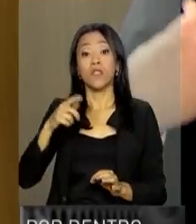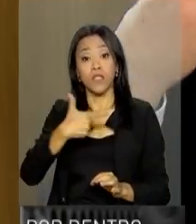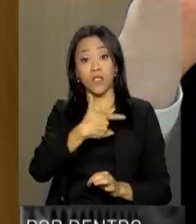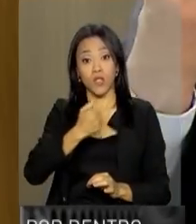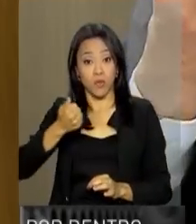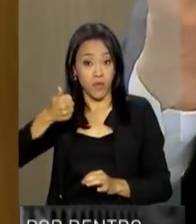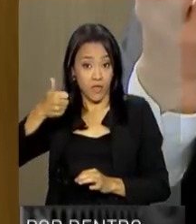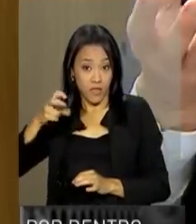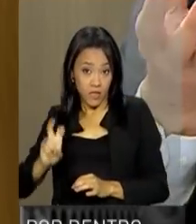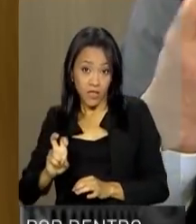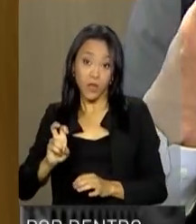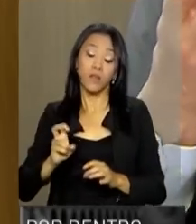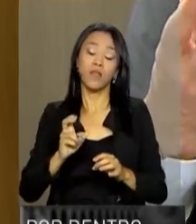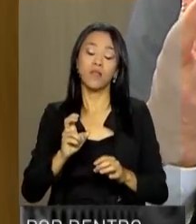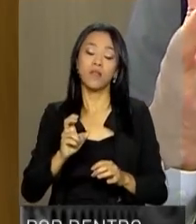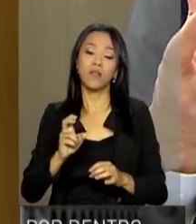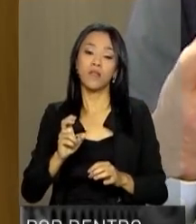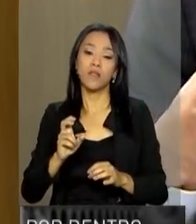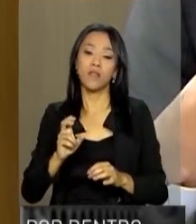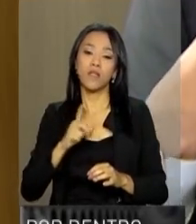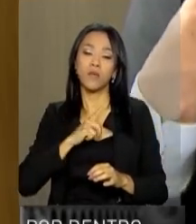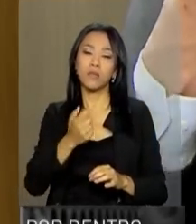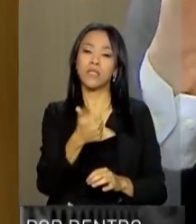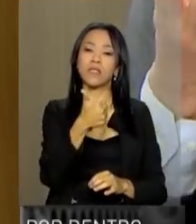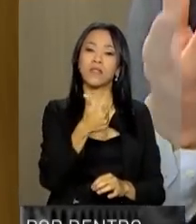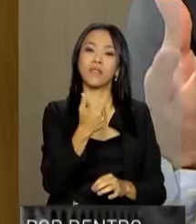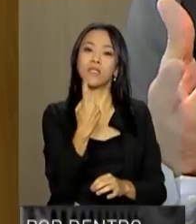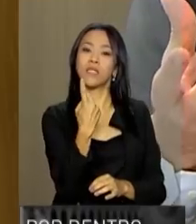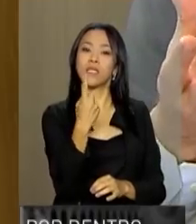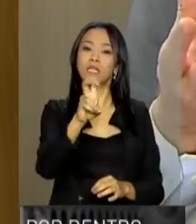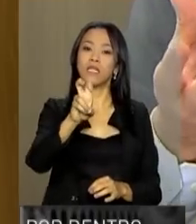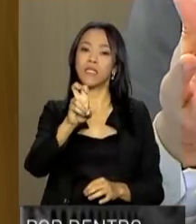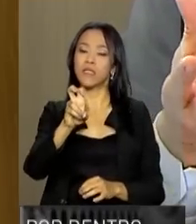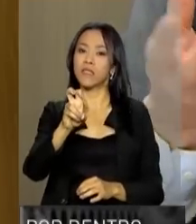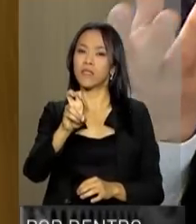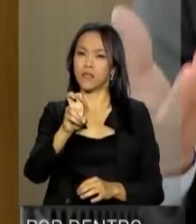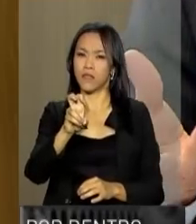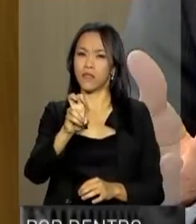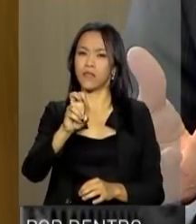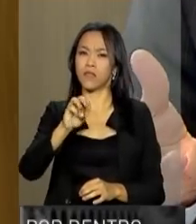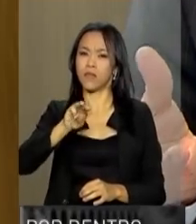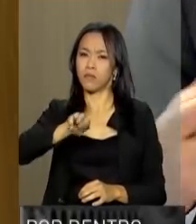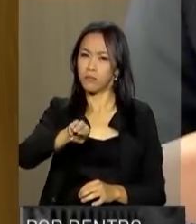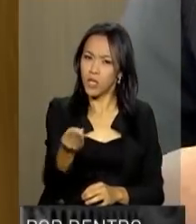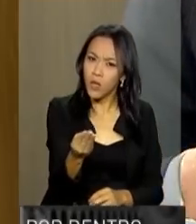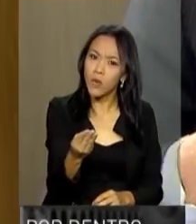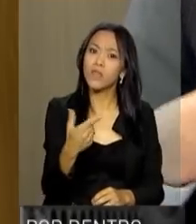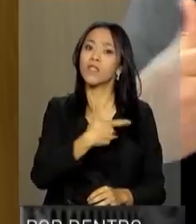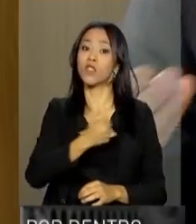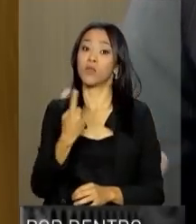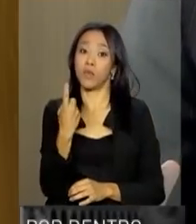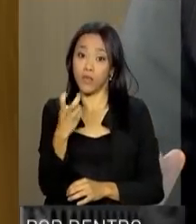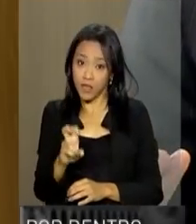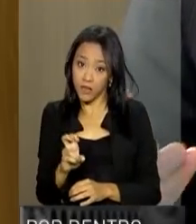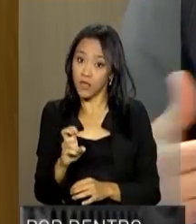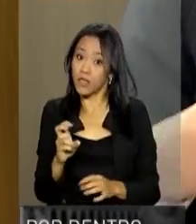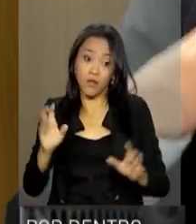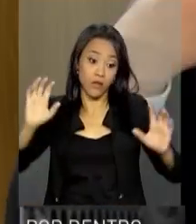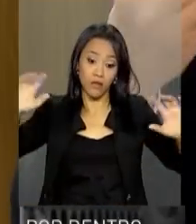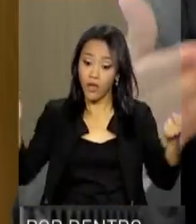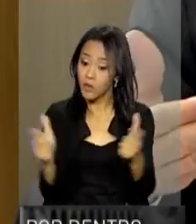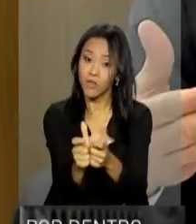e temos 15 mil de famílias na e temos 15 milhões tínhamos 15 milhões em 2015 e não reduziu a pobreza